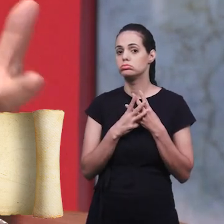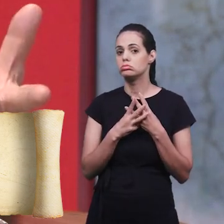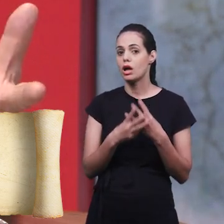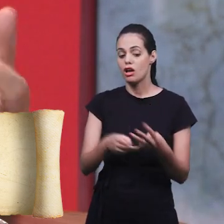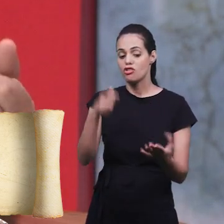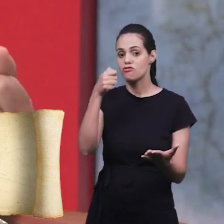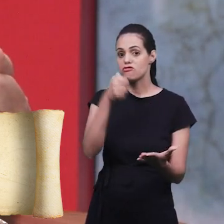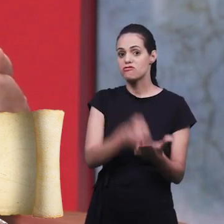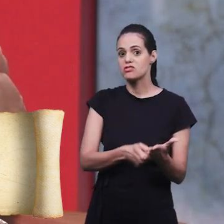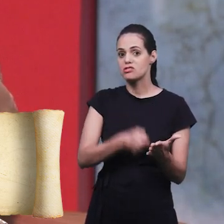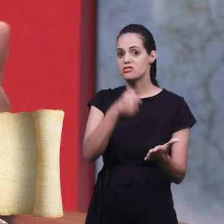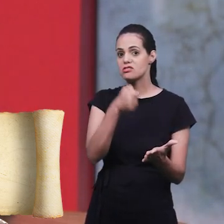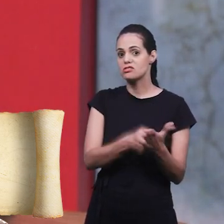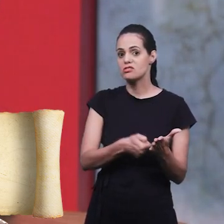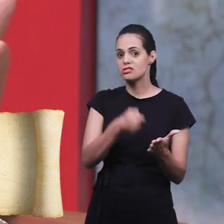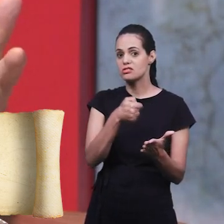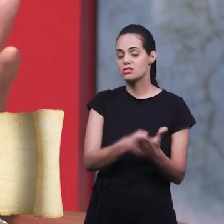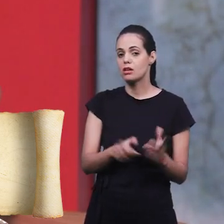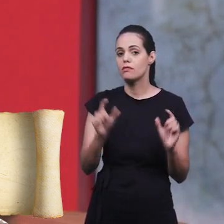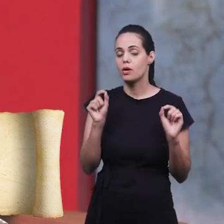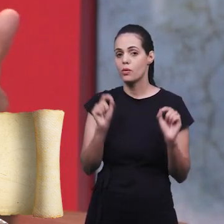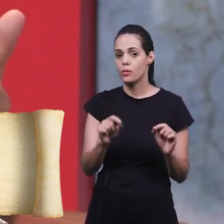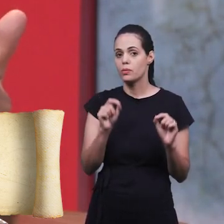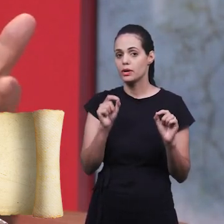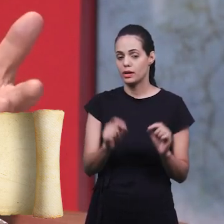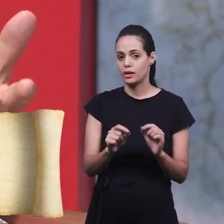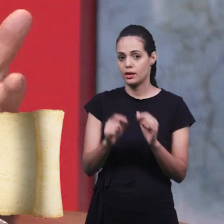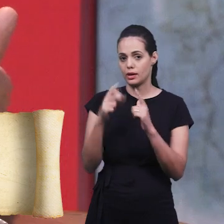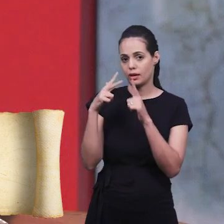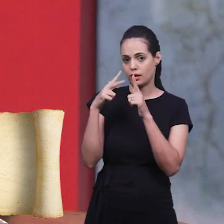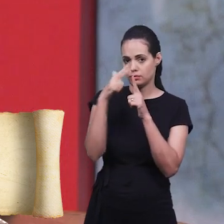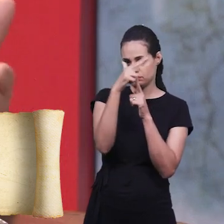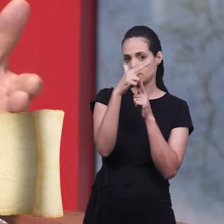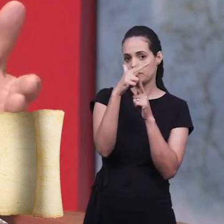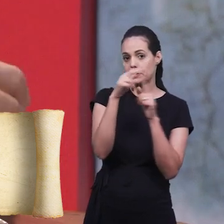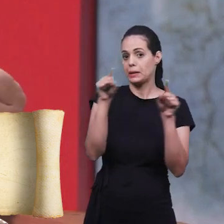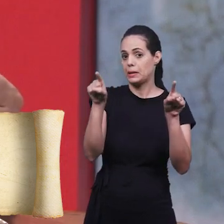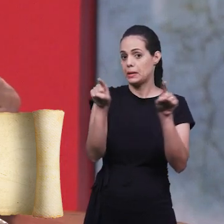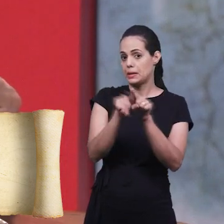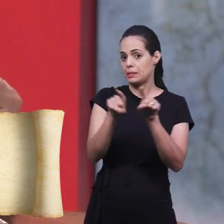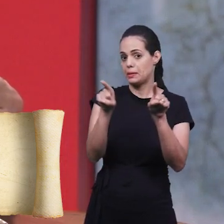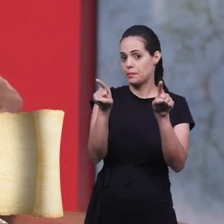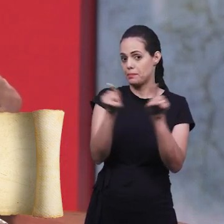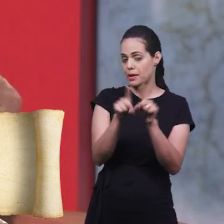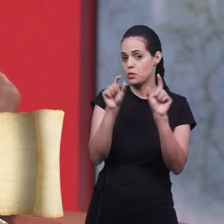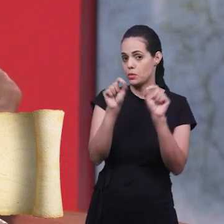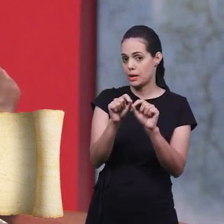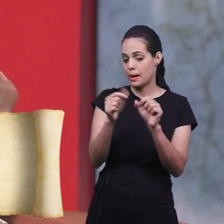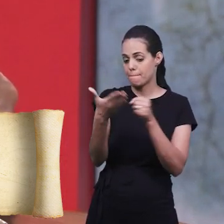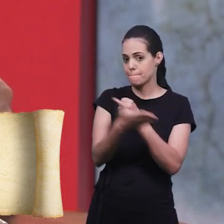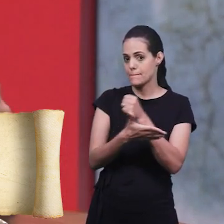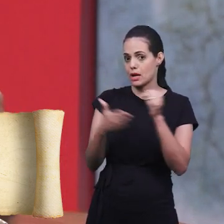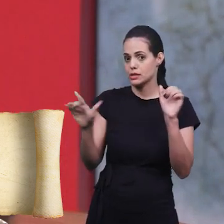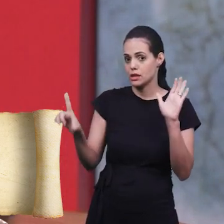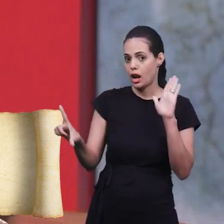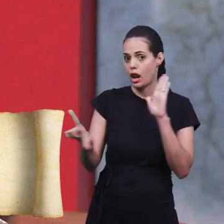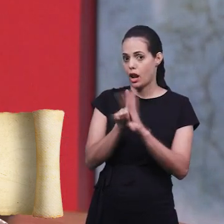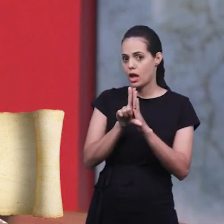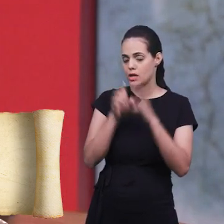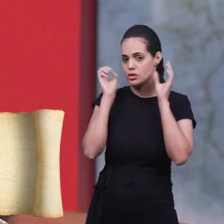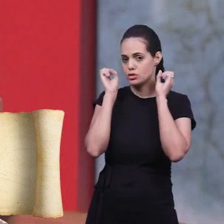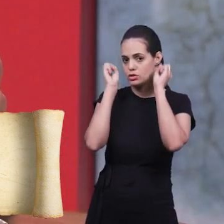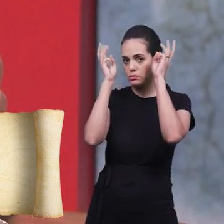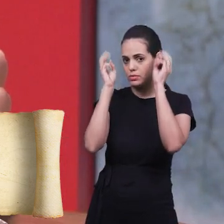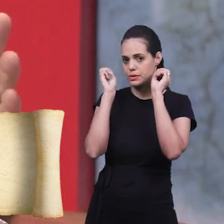e forçavam que se guardasse, que se circuncidasse e guardasse a lei de Moisés.